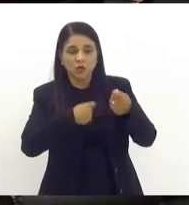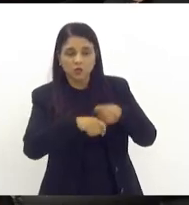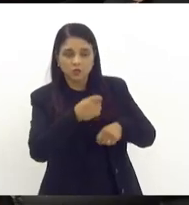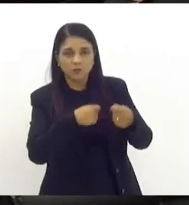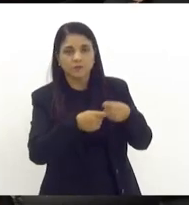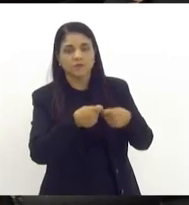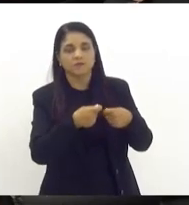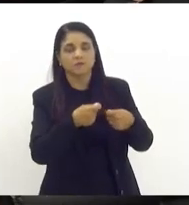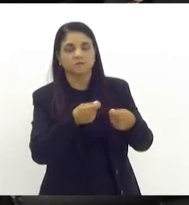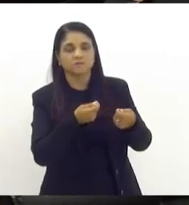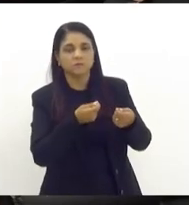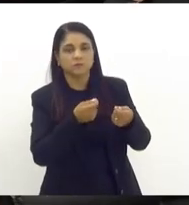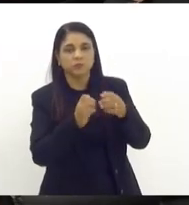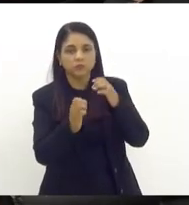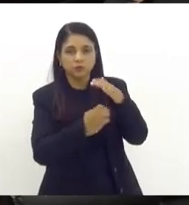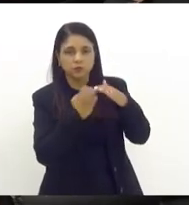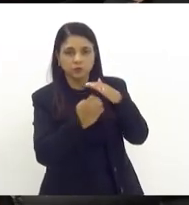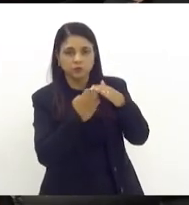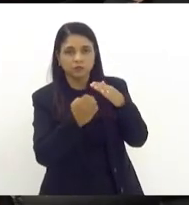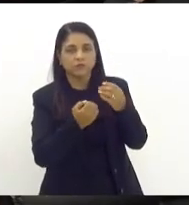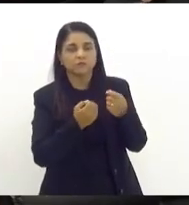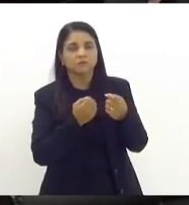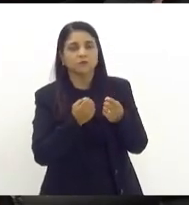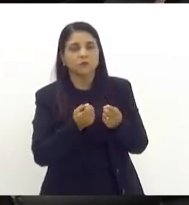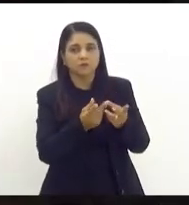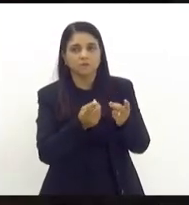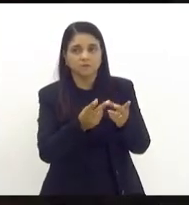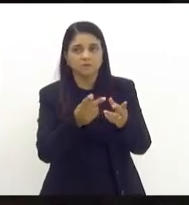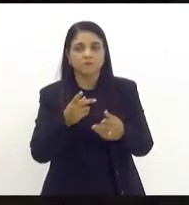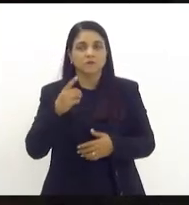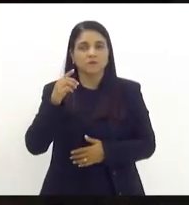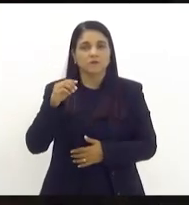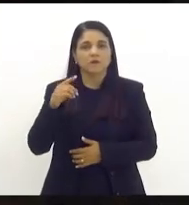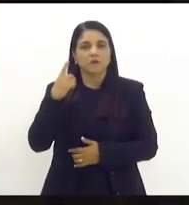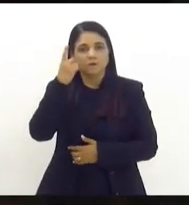Anderson Moraes Daniel